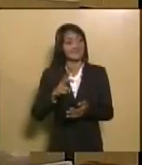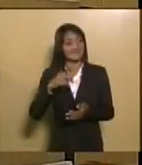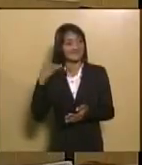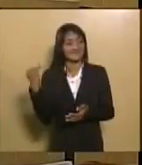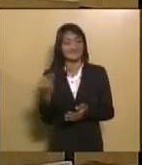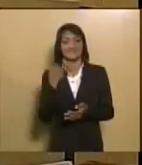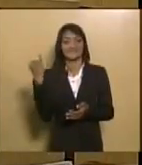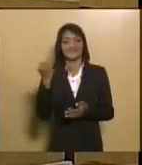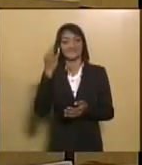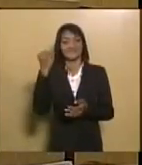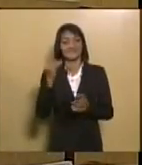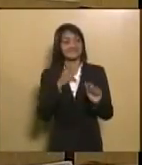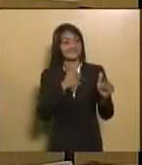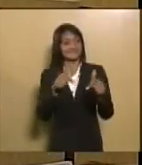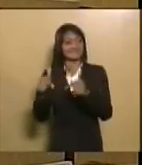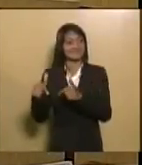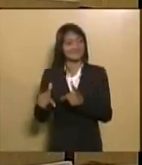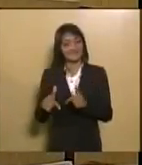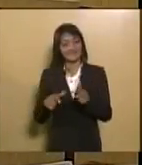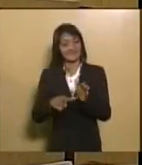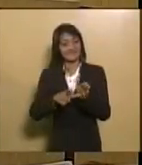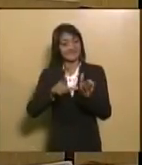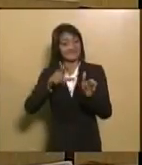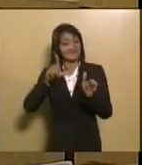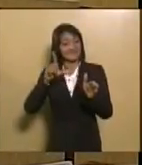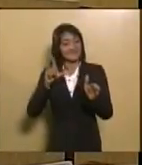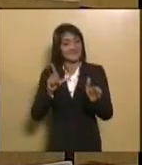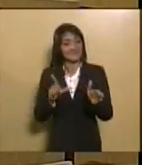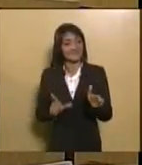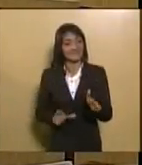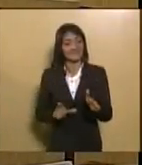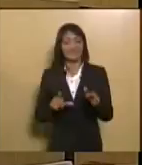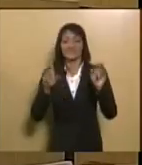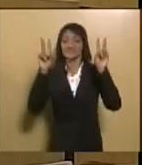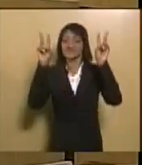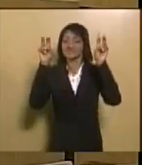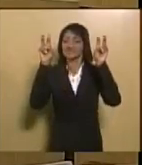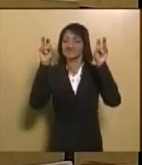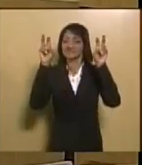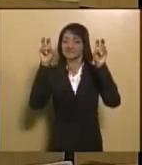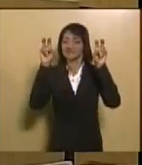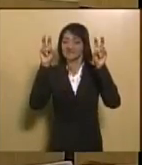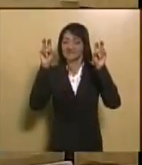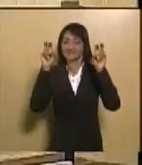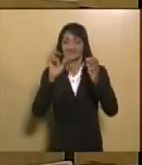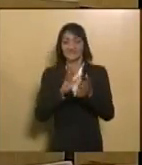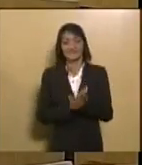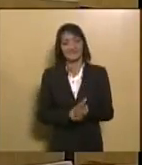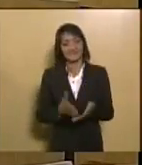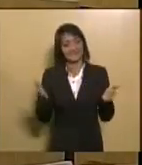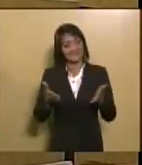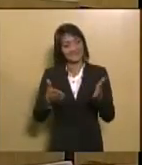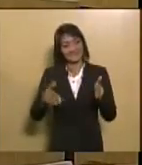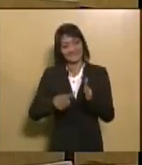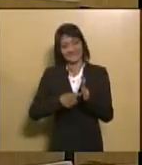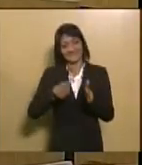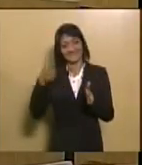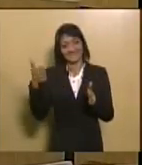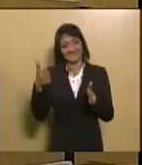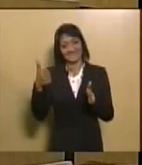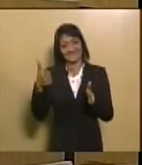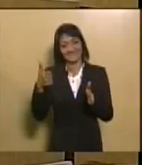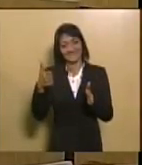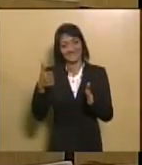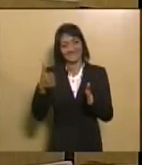importante trabalho. Mas antes, senhor presidente, de entrar no tema que irei tratar nesse meu primeiro pequeno expediente, nesse